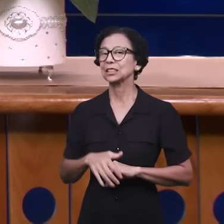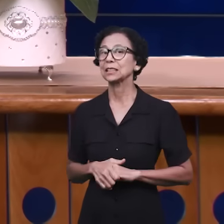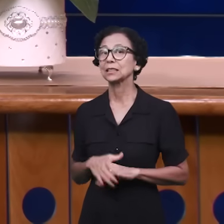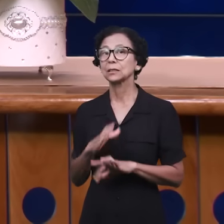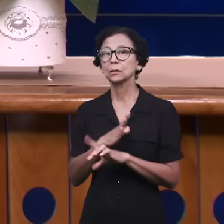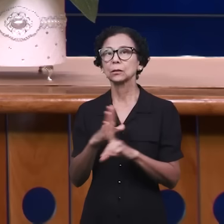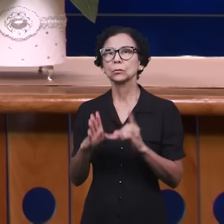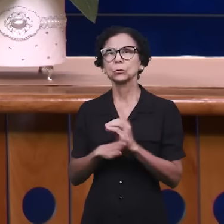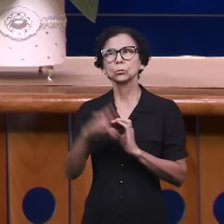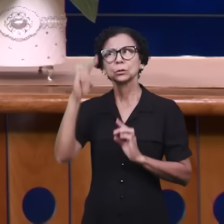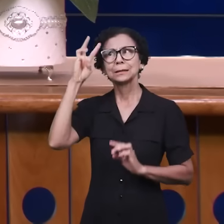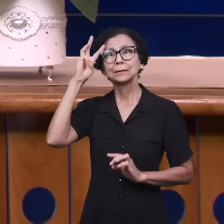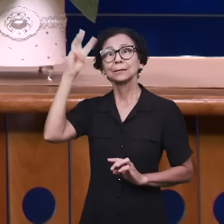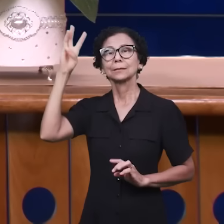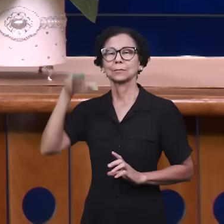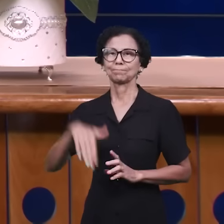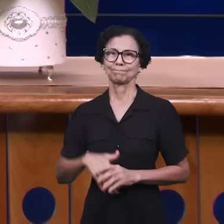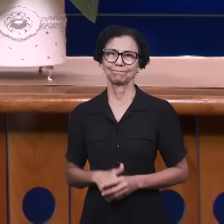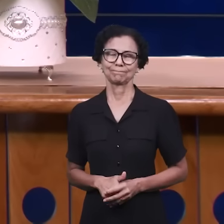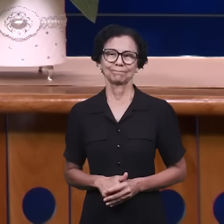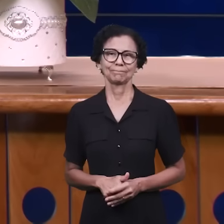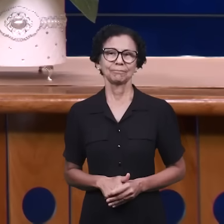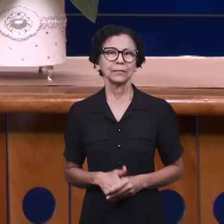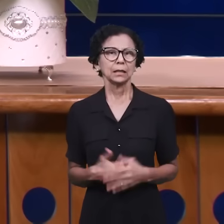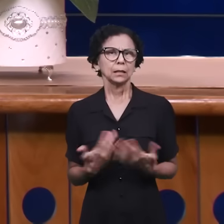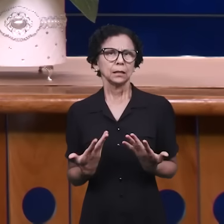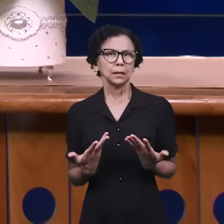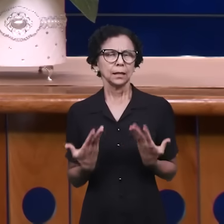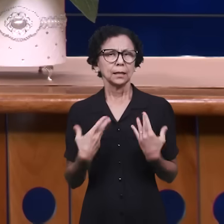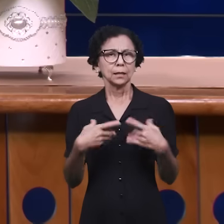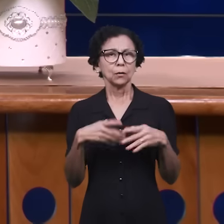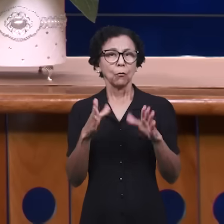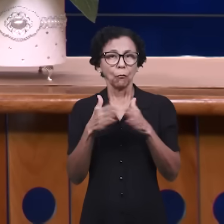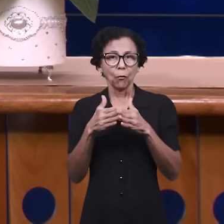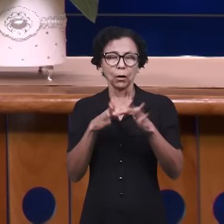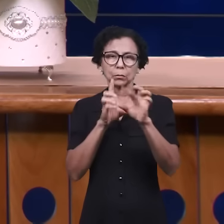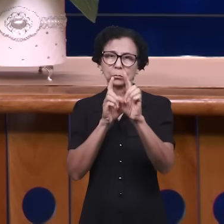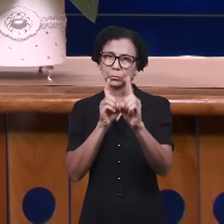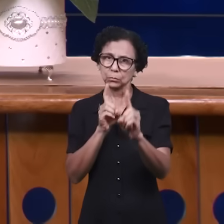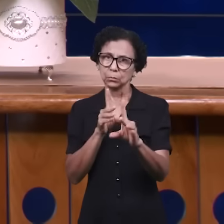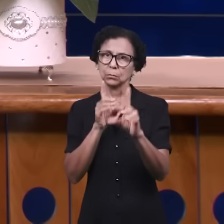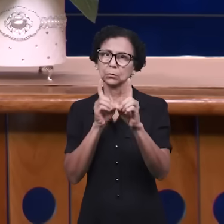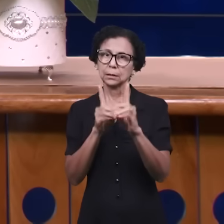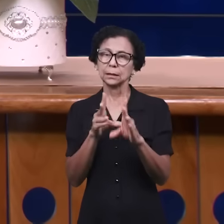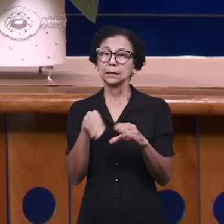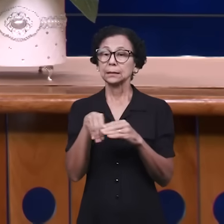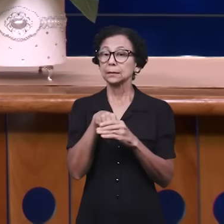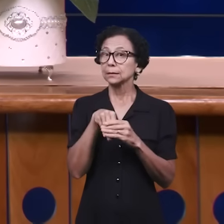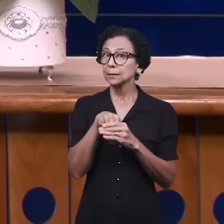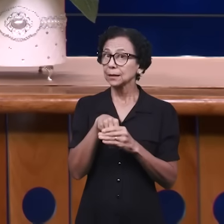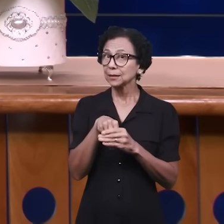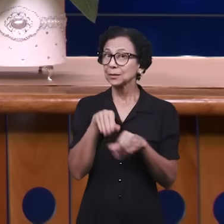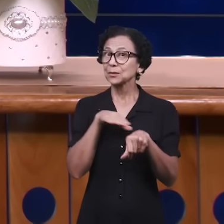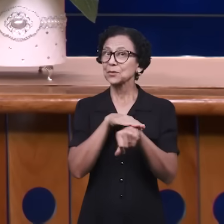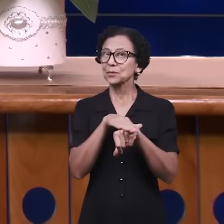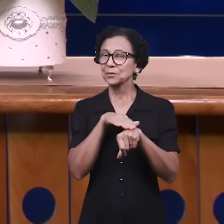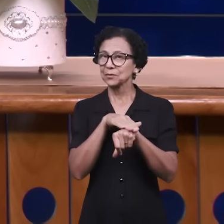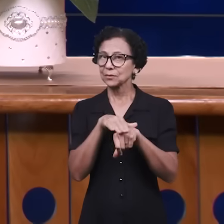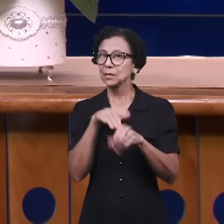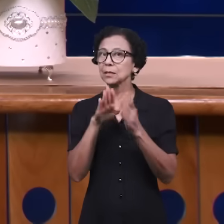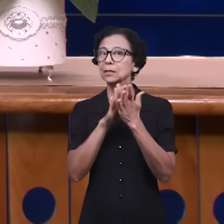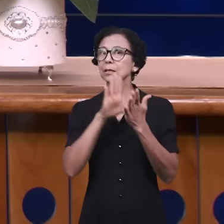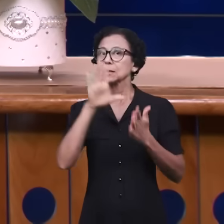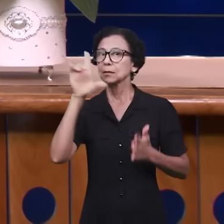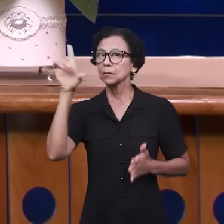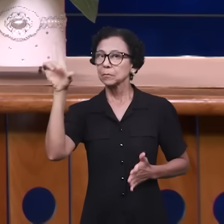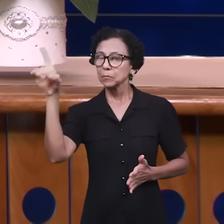o culto da terça-feira. E nós sabemos que esse culto, ele é um culto doutrinário, e dentro dele nós temos o Conversas